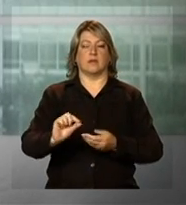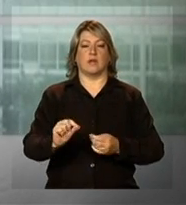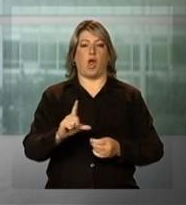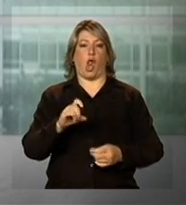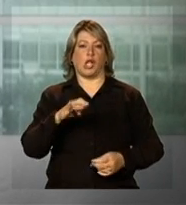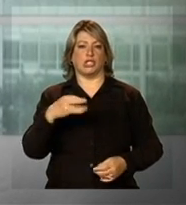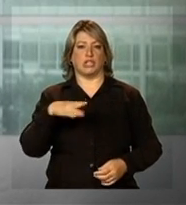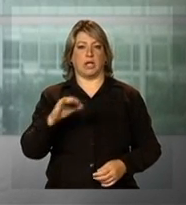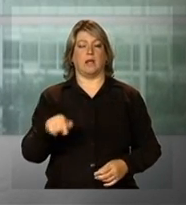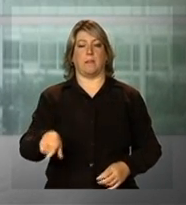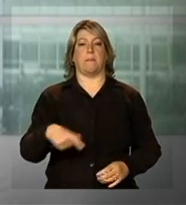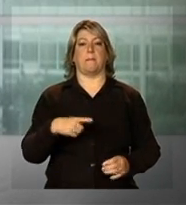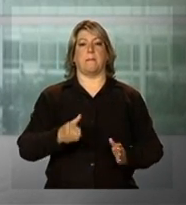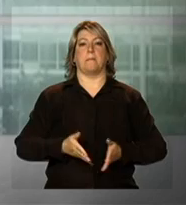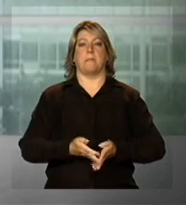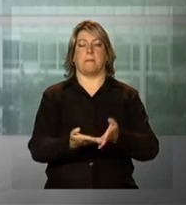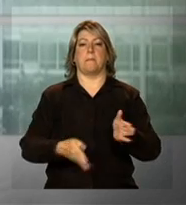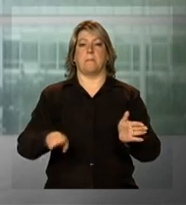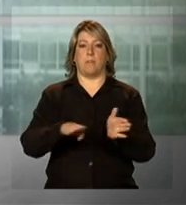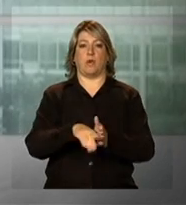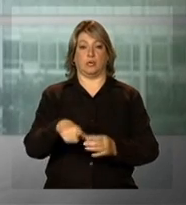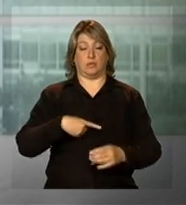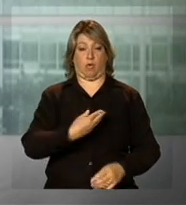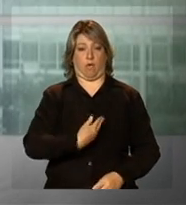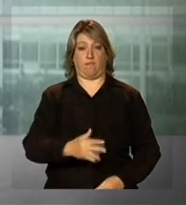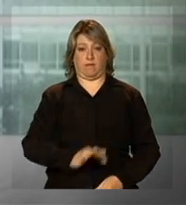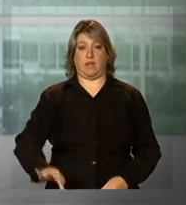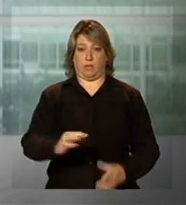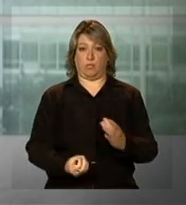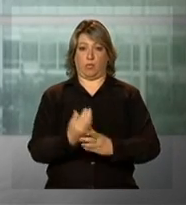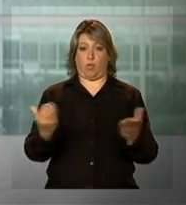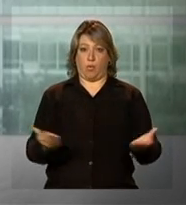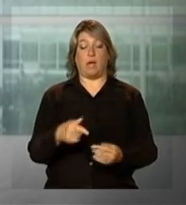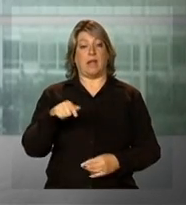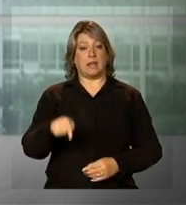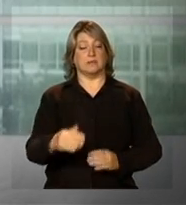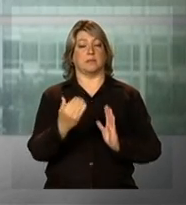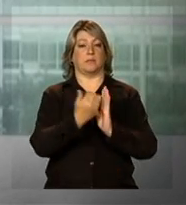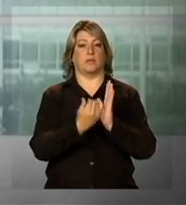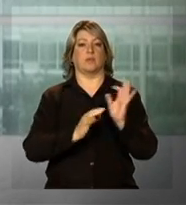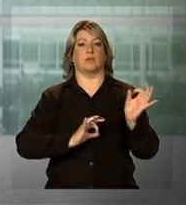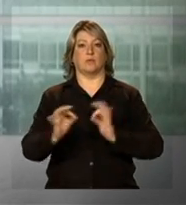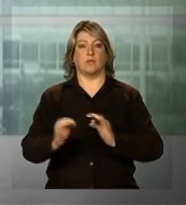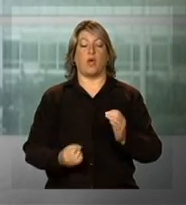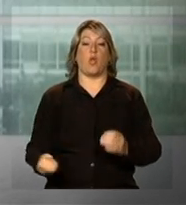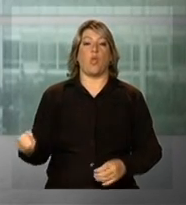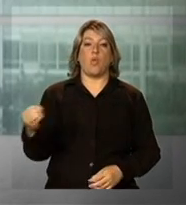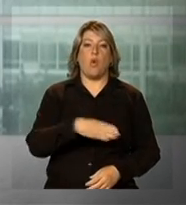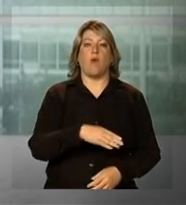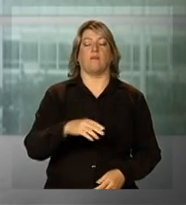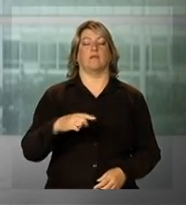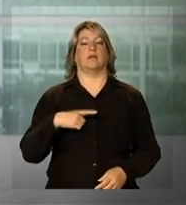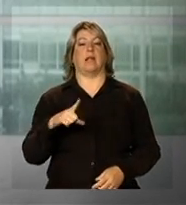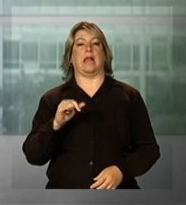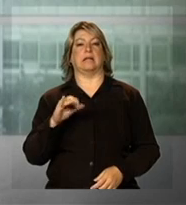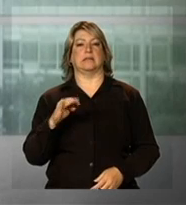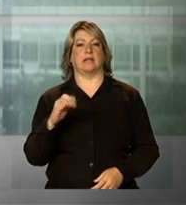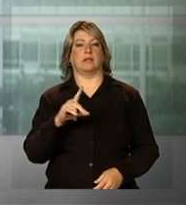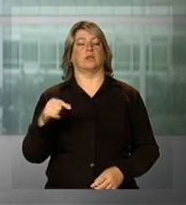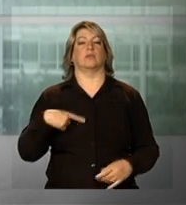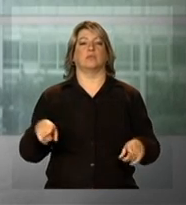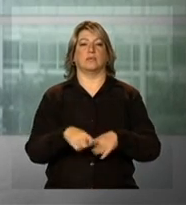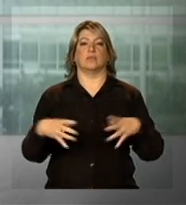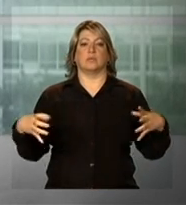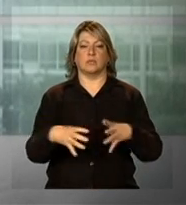Portos, lançado hoje pelo governo federal. O programa prevê novas concessões, a centralização do planejamento dos